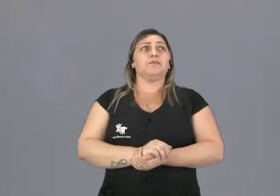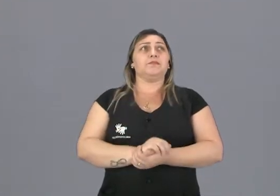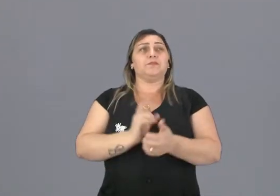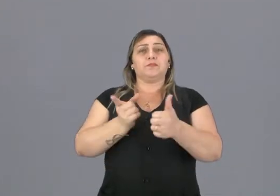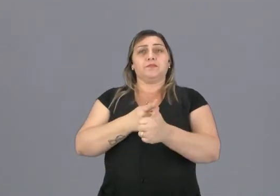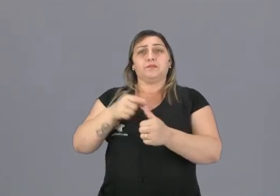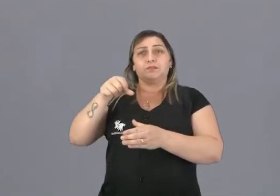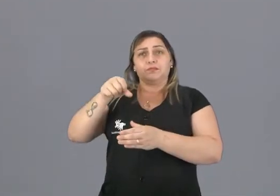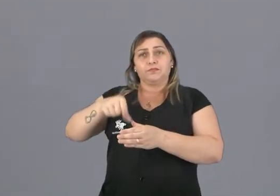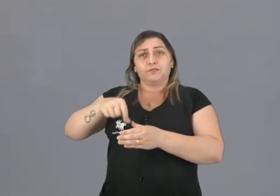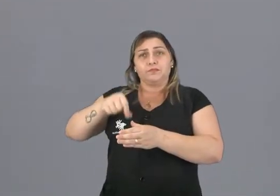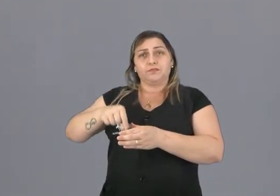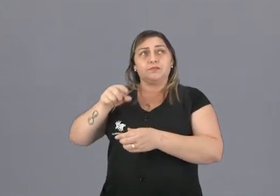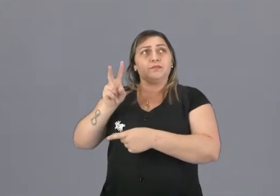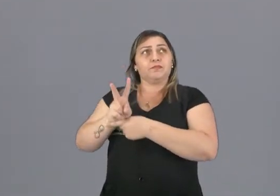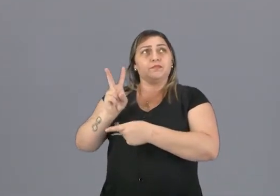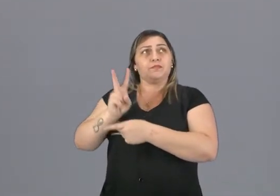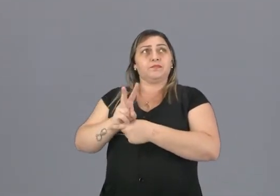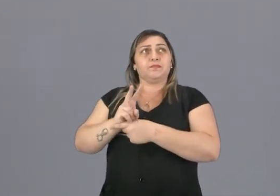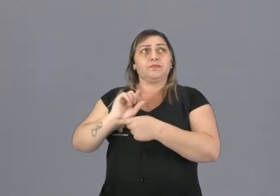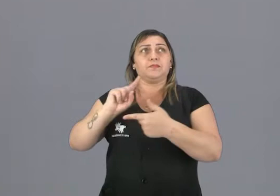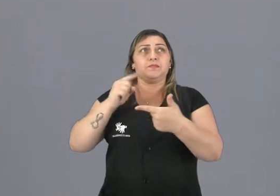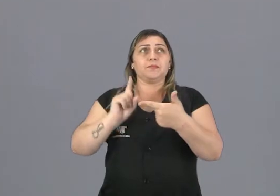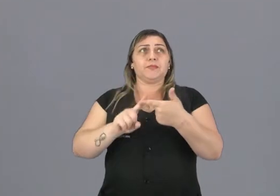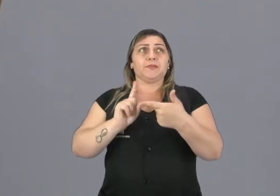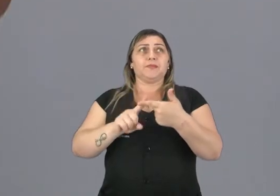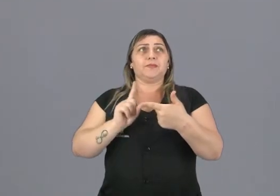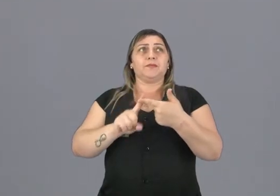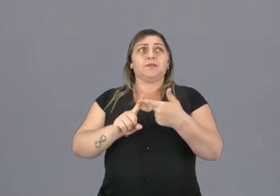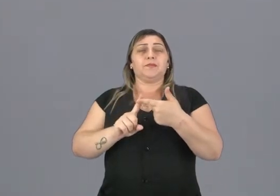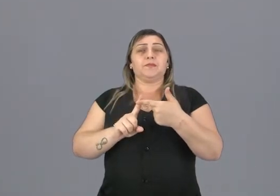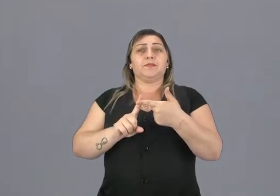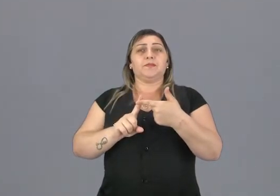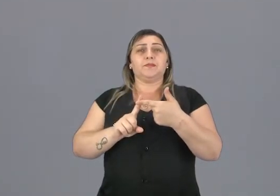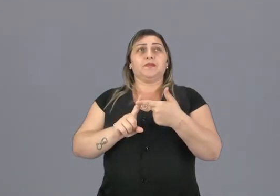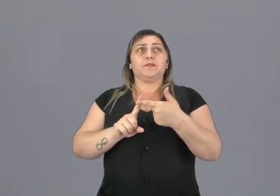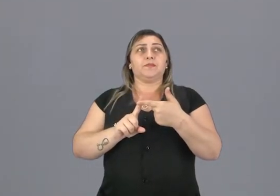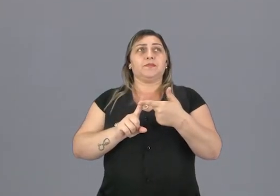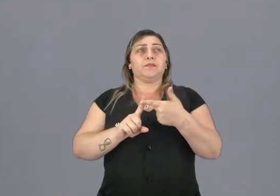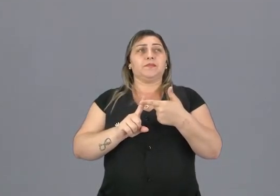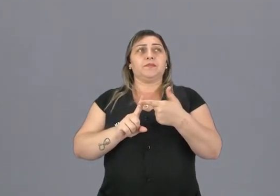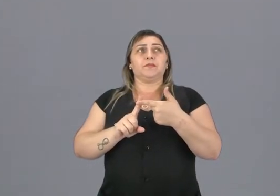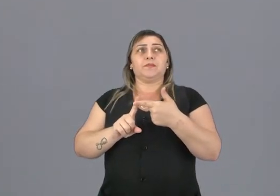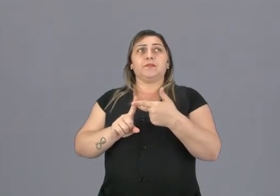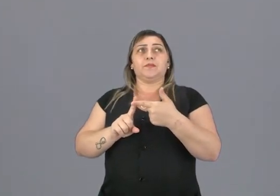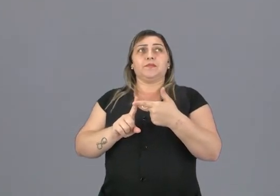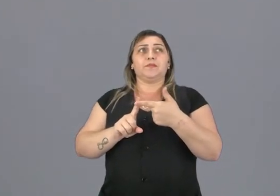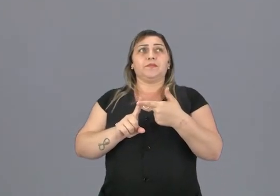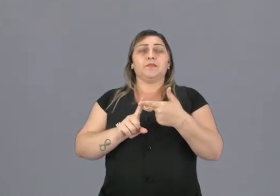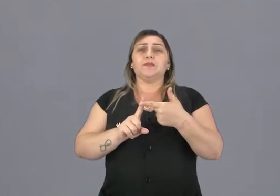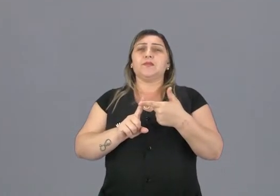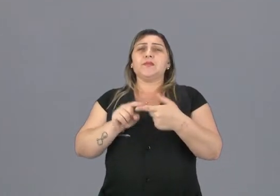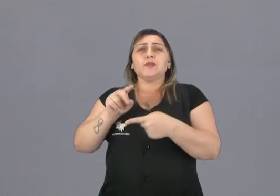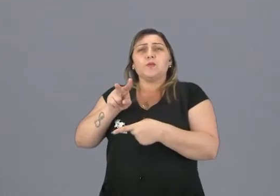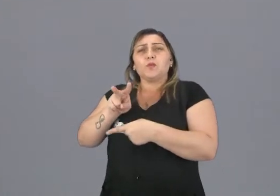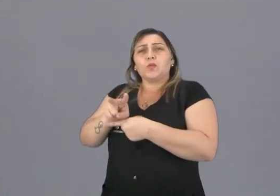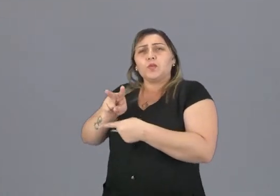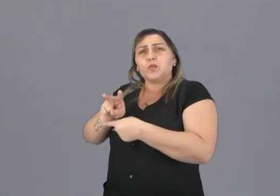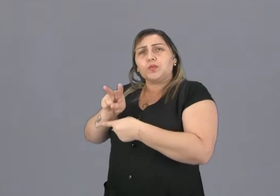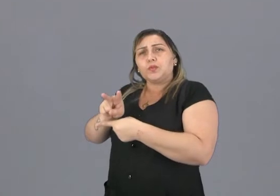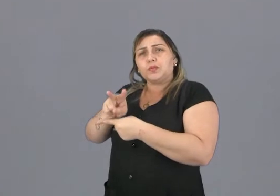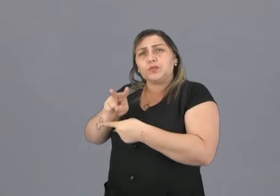é o plantio. Depois do plantio, certo? Tem aqui todo o cuidado, certo?